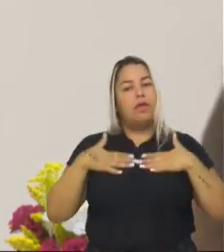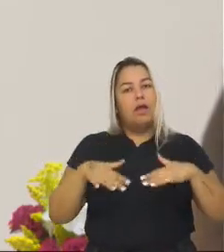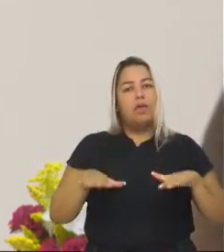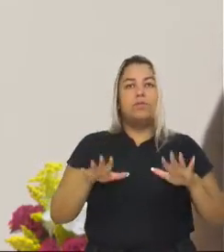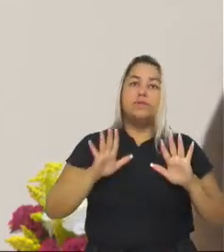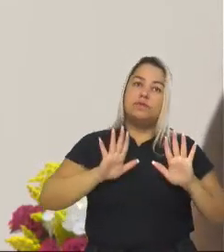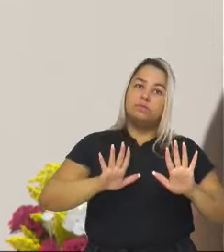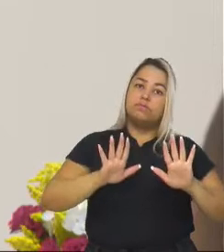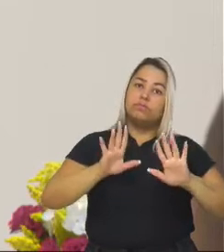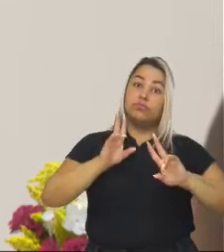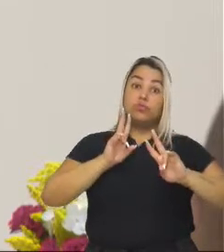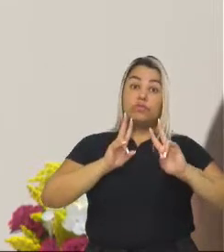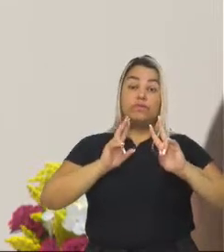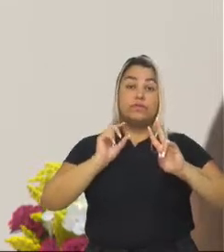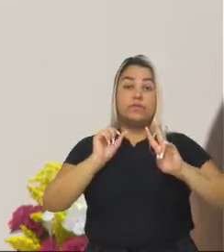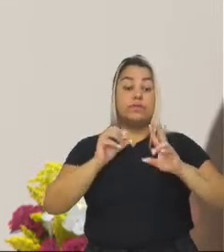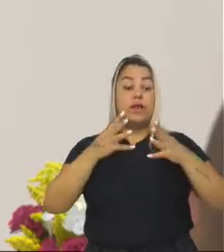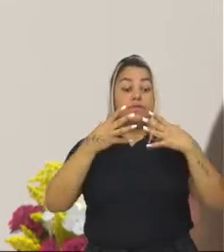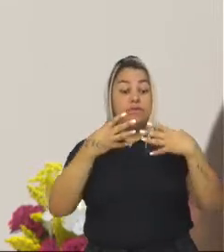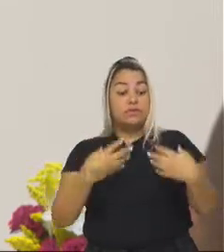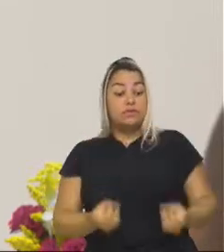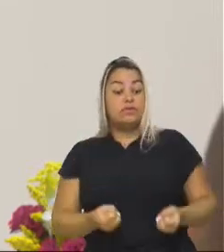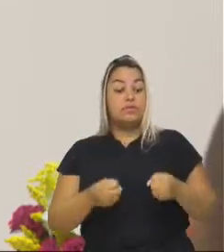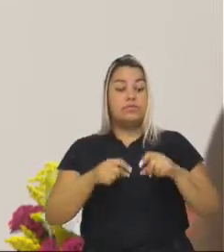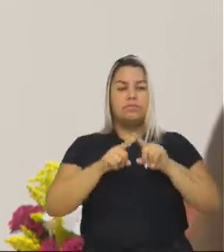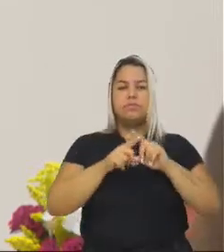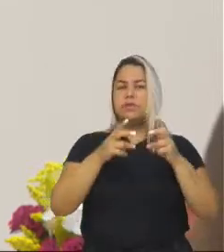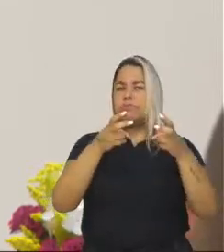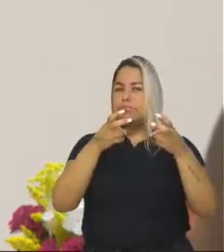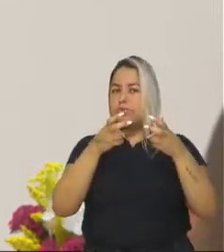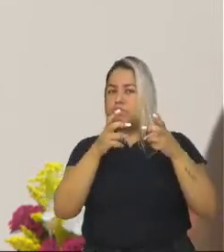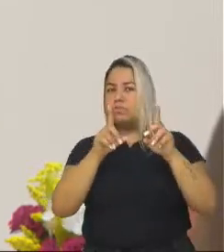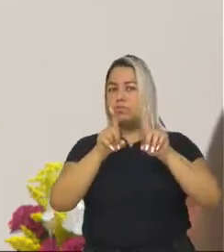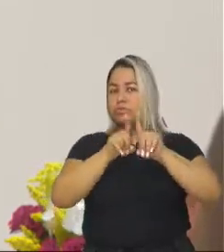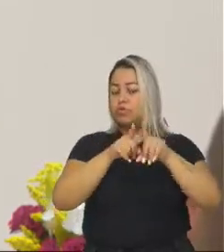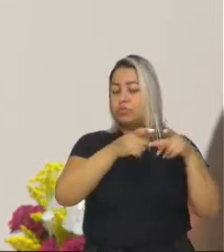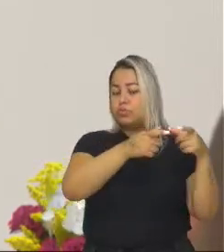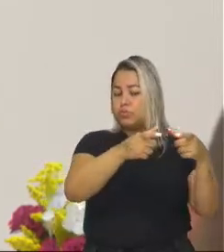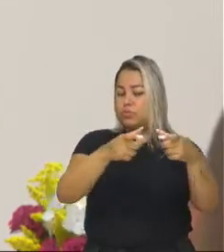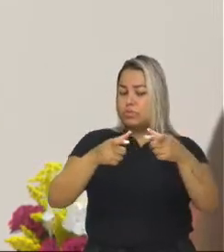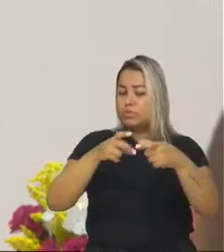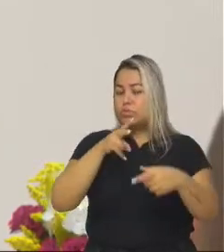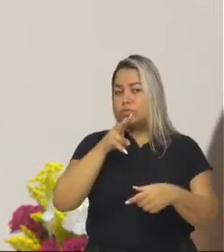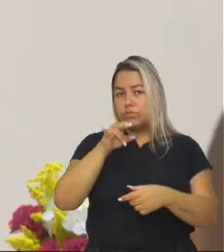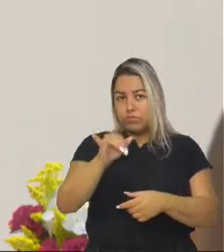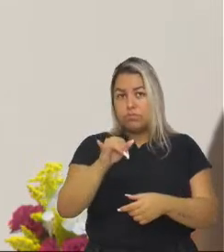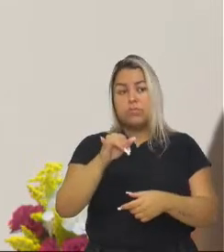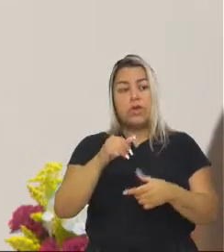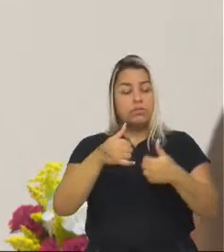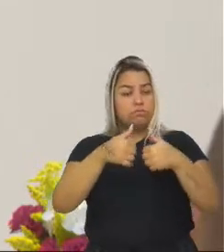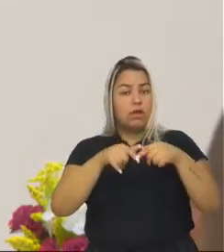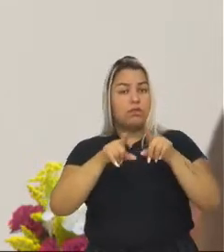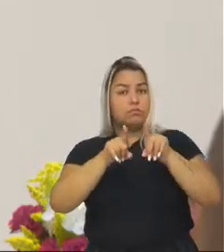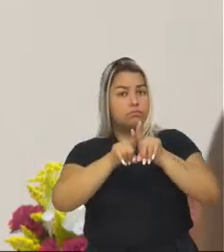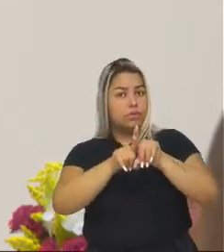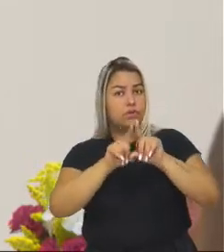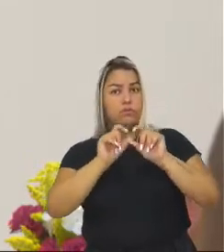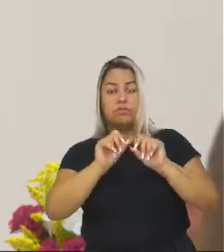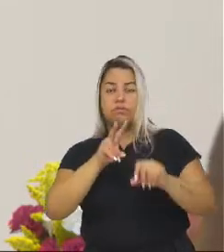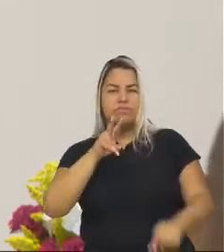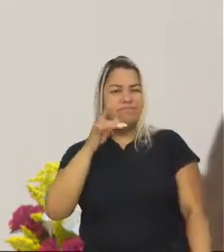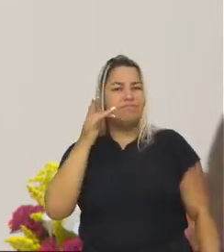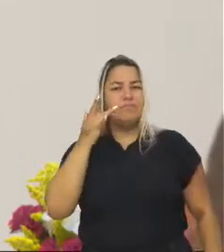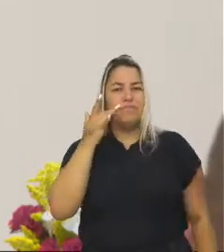e eu digo tranquilo do ponto de vista da aceitação, da percepção, do lugar que vai estar ocupado. A gente sabe que não vai ser